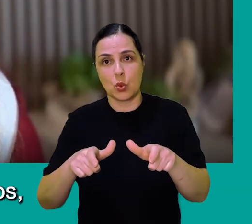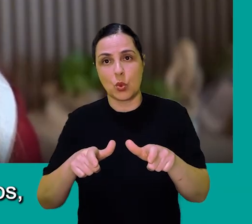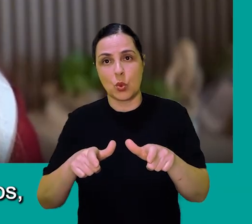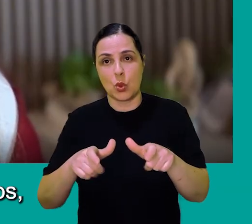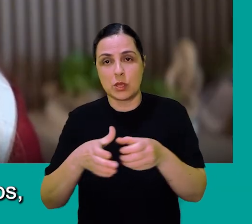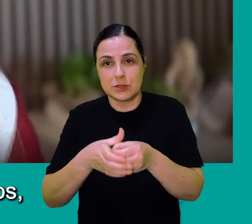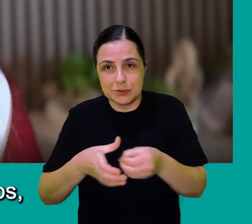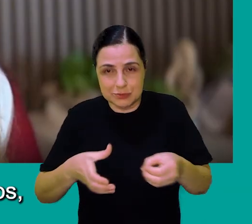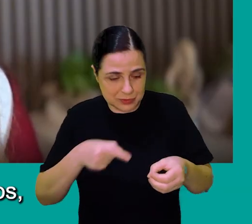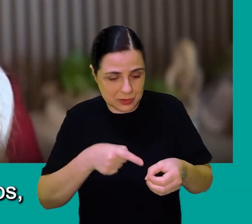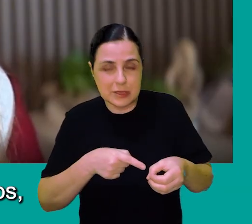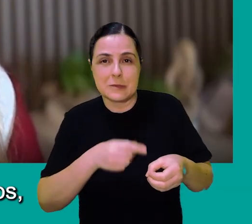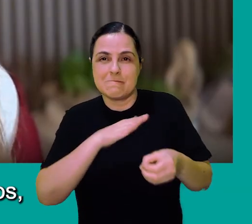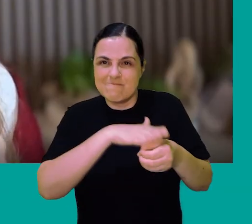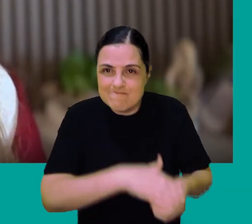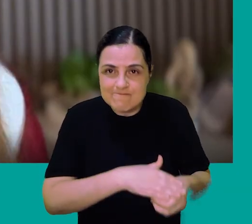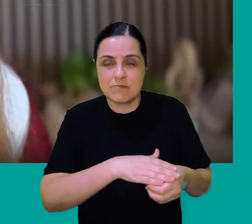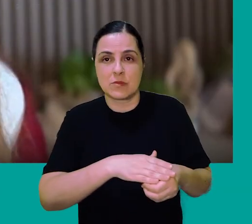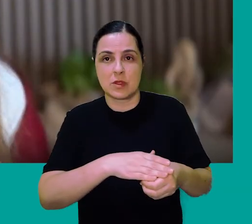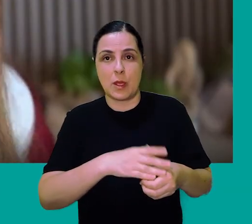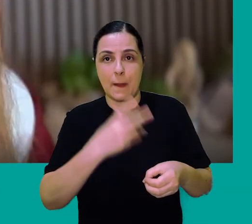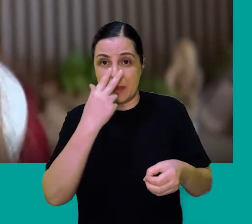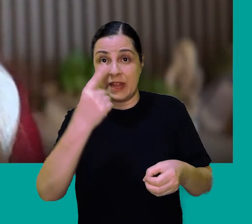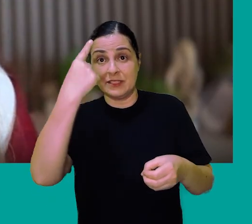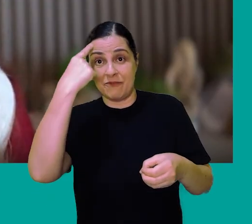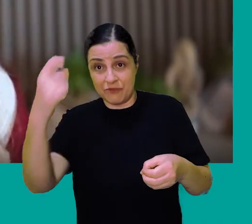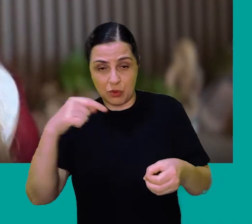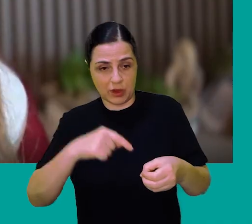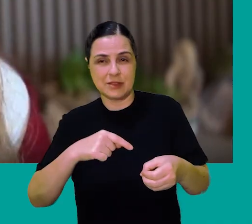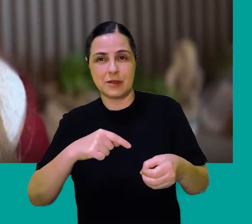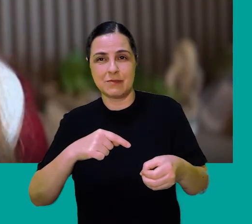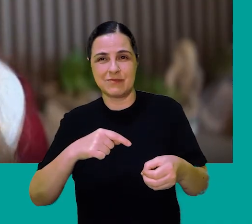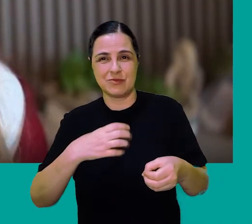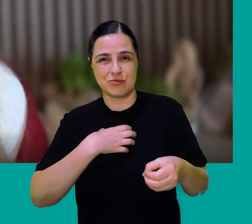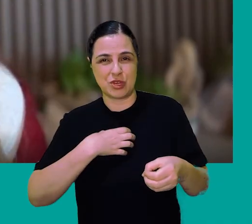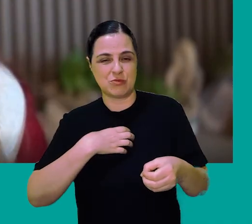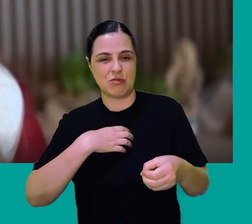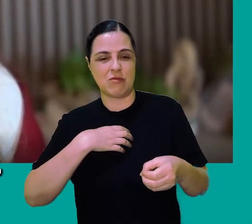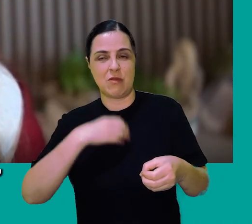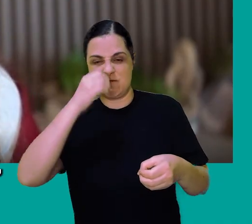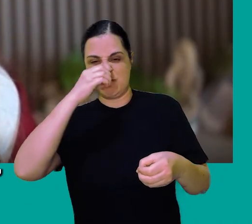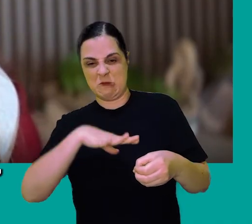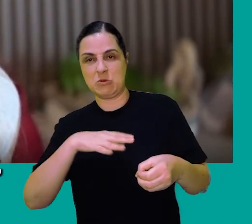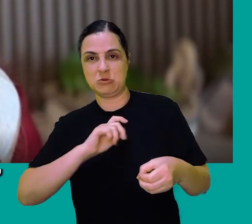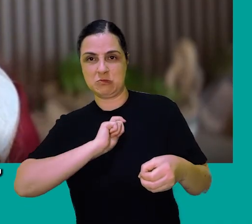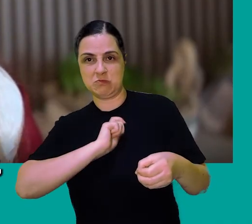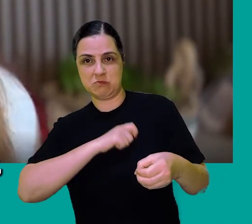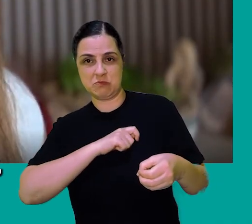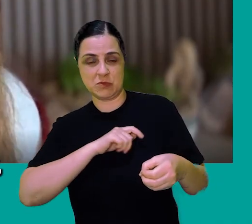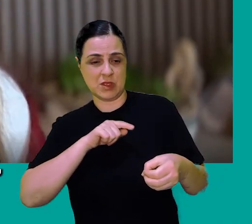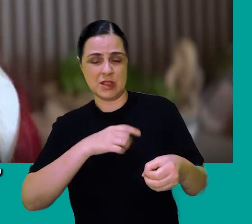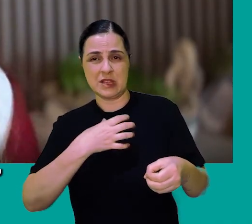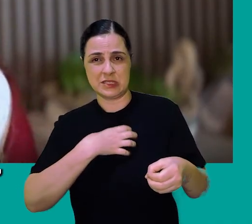comportamentos violentos, sutis, cotidianos, que deixam essas pessoas nesses lugares de